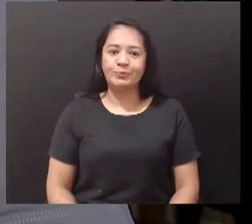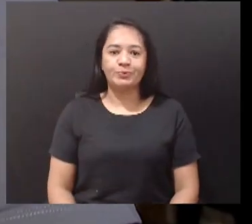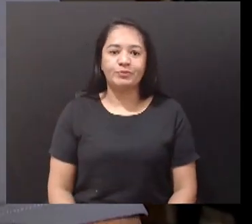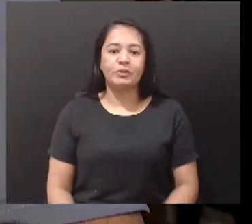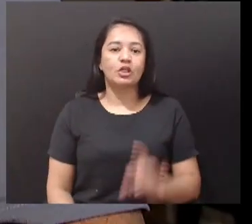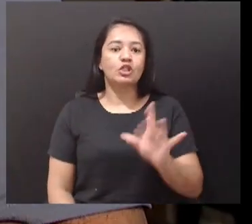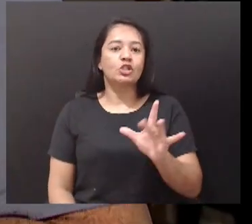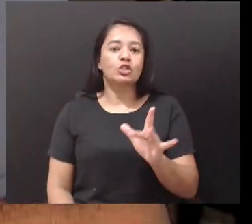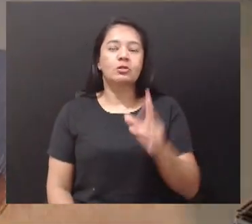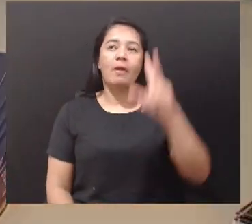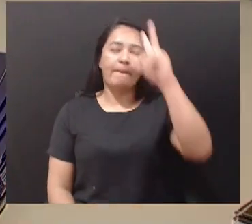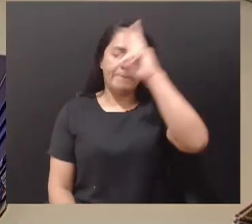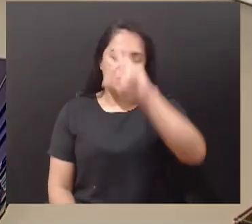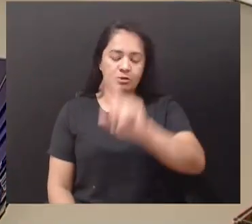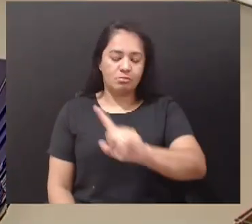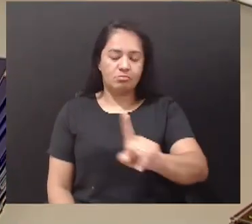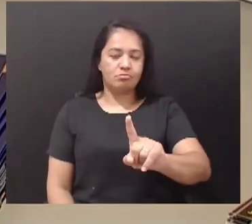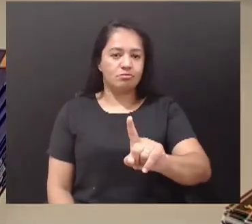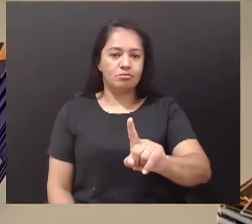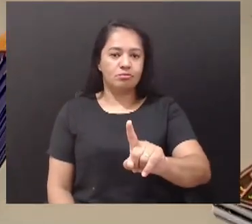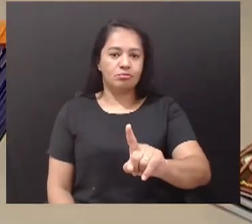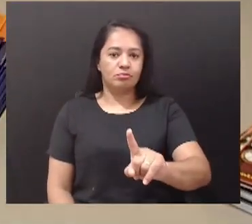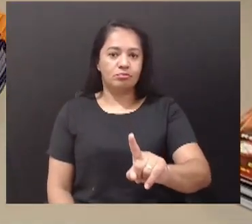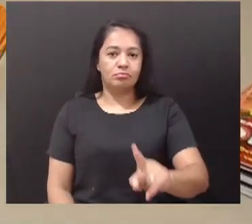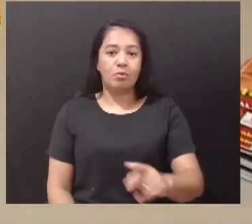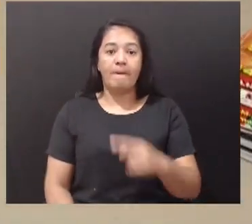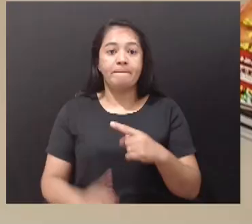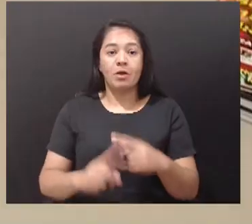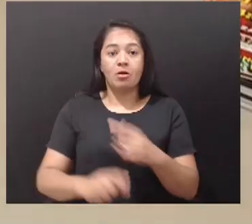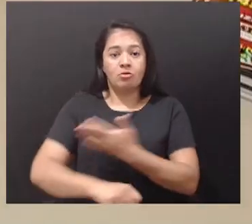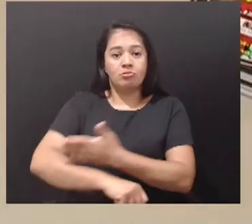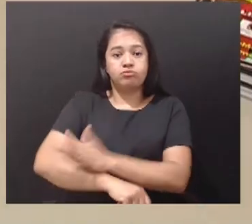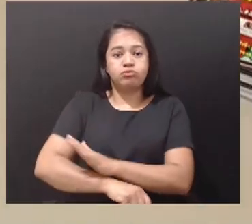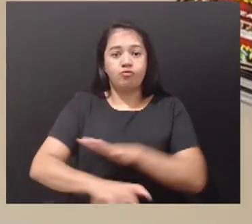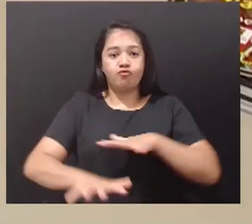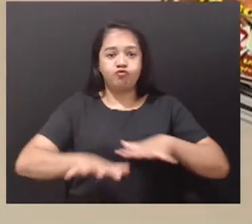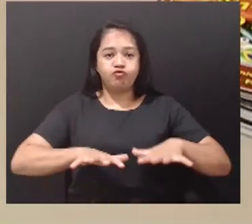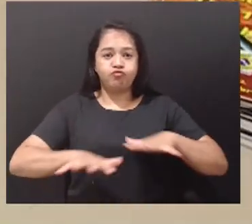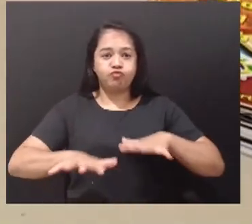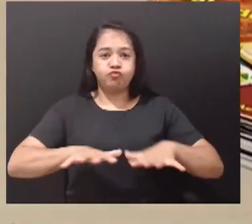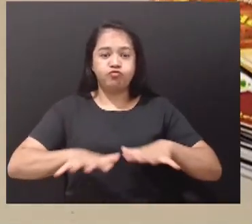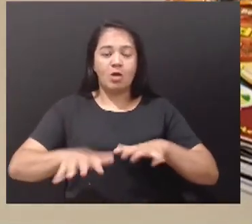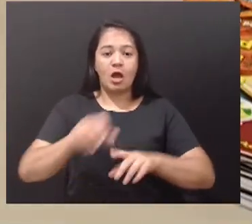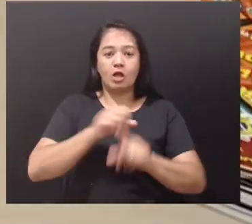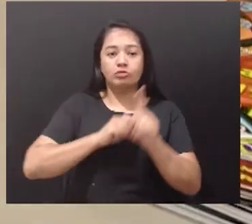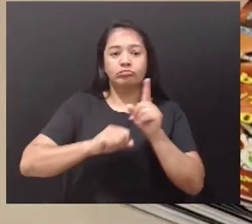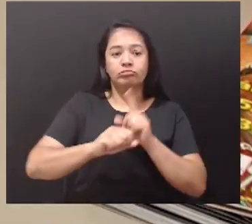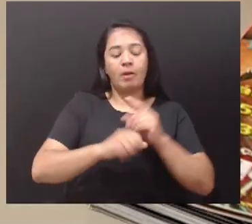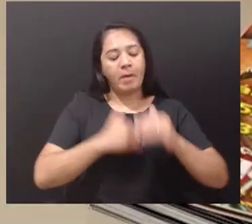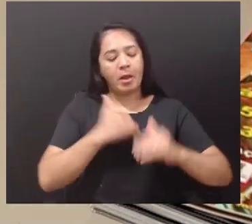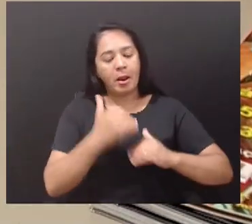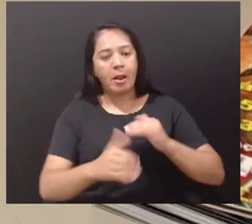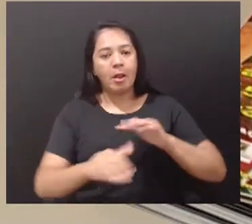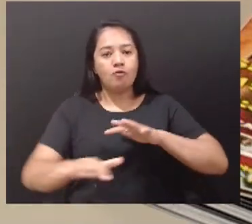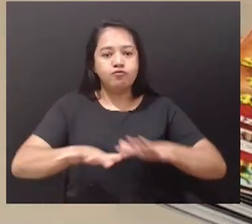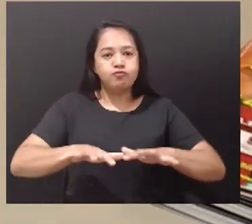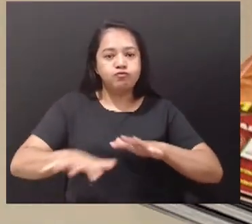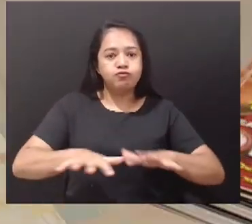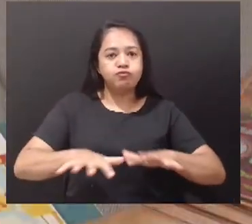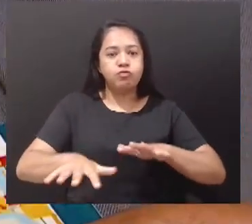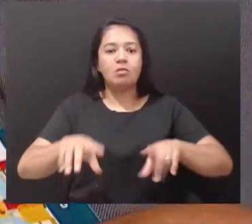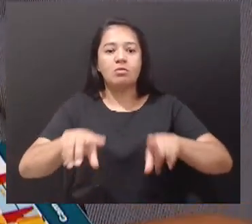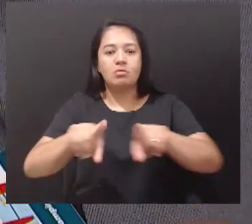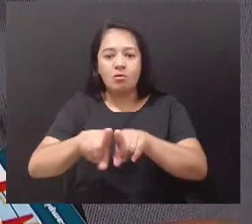história. E o racismo ele vem se movimentando, a sociedade vai se movimentando, o racismo ele se movimenta e ele